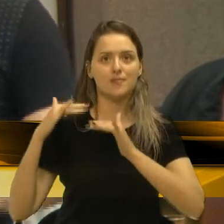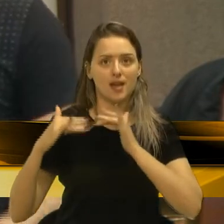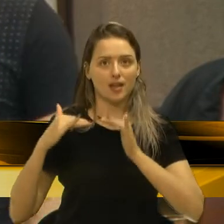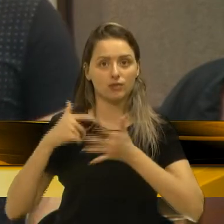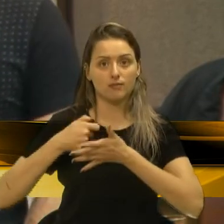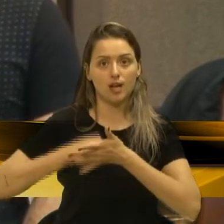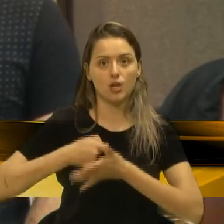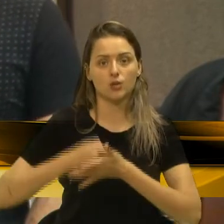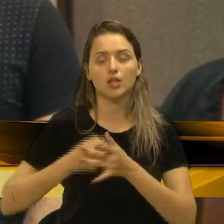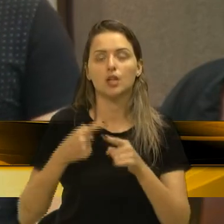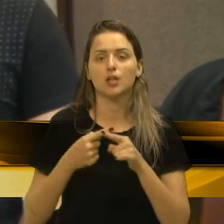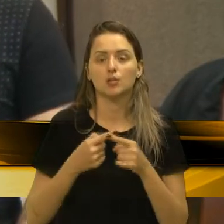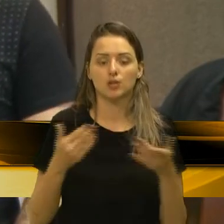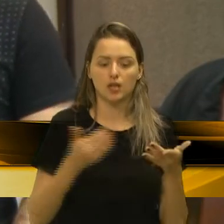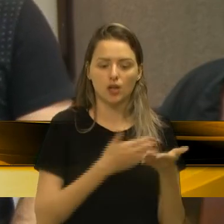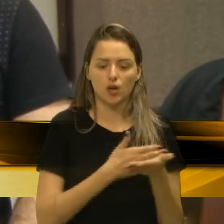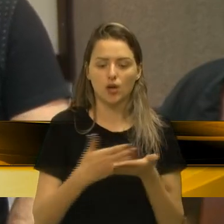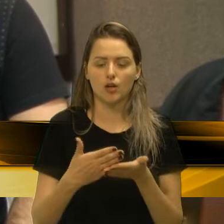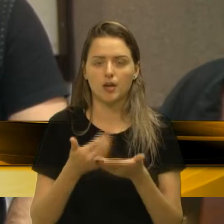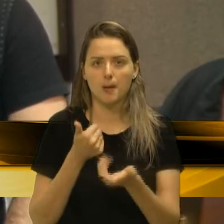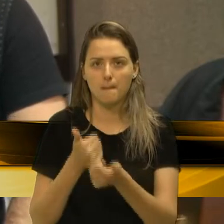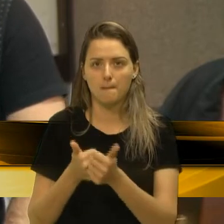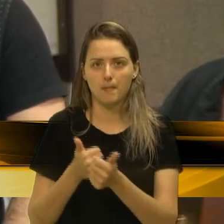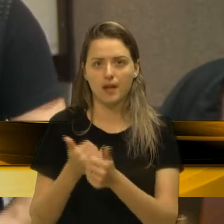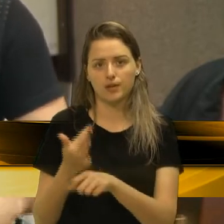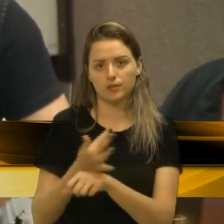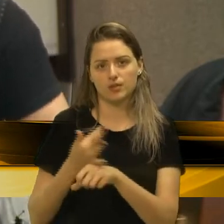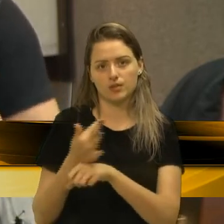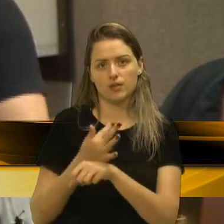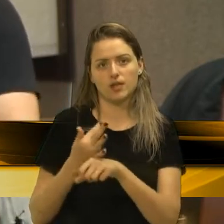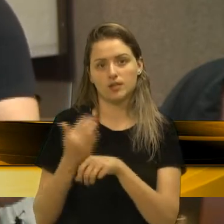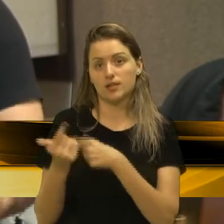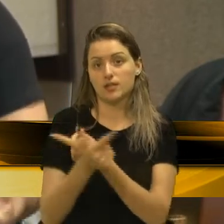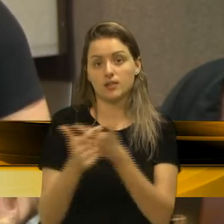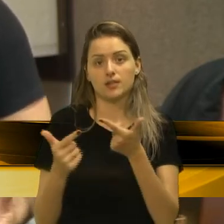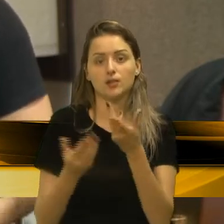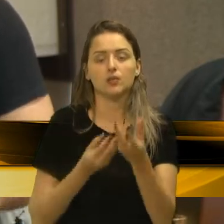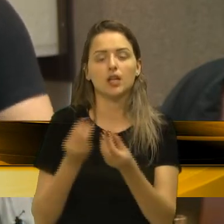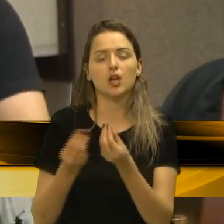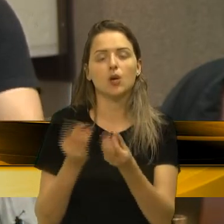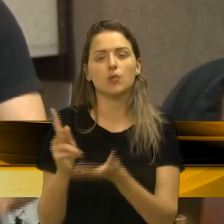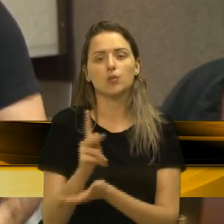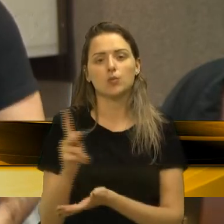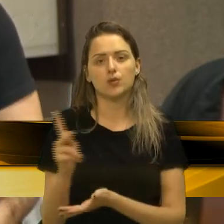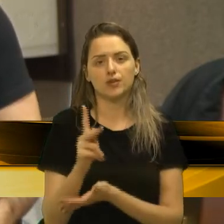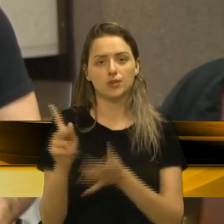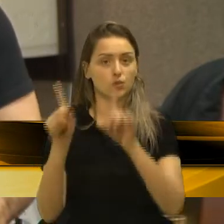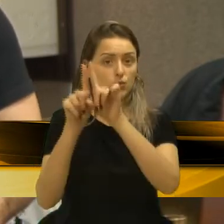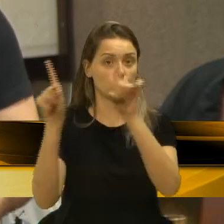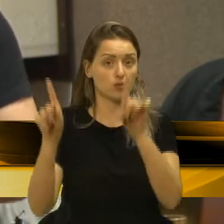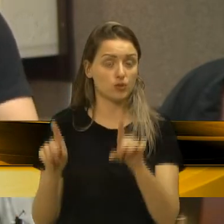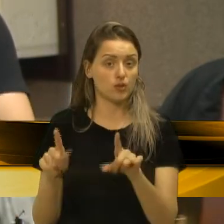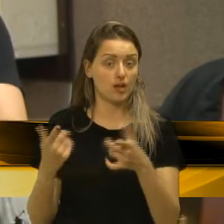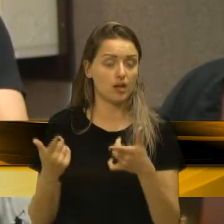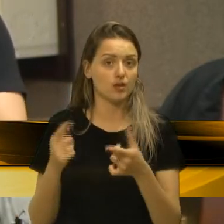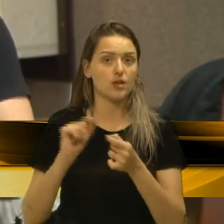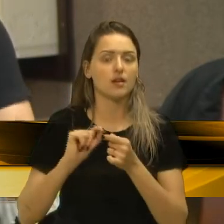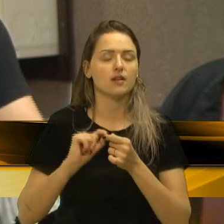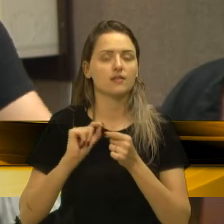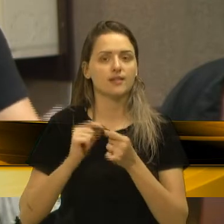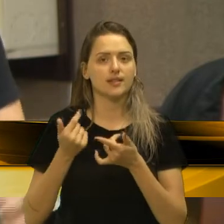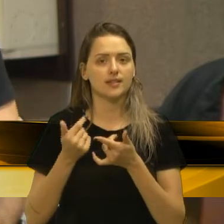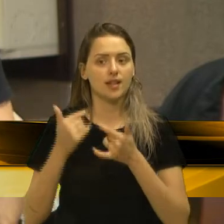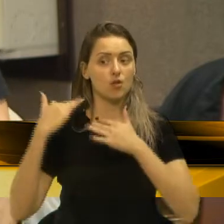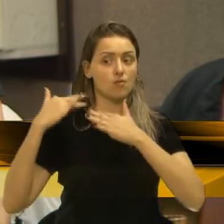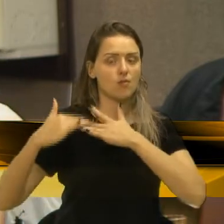entrando no período de férias escolares e aí não tem como os professores, funcionários, fazer uma reação